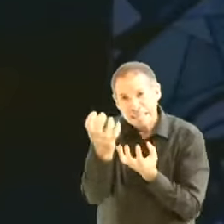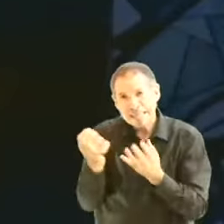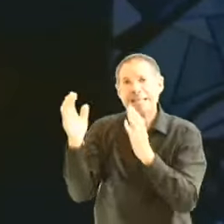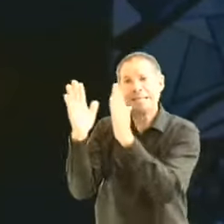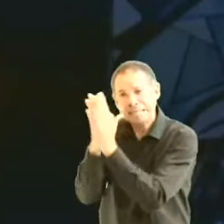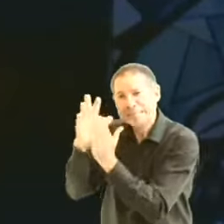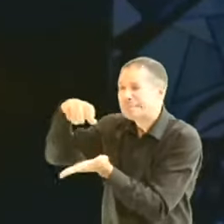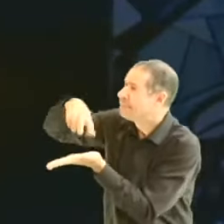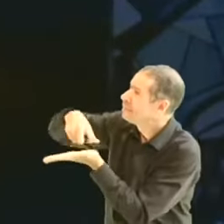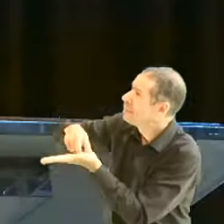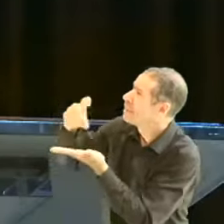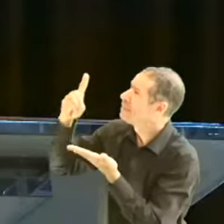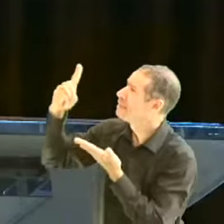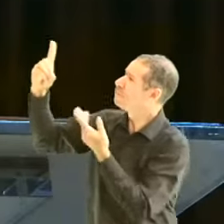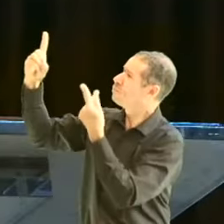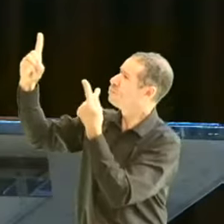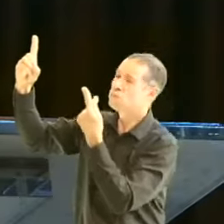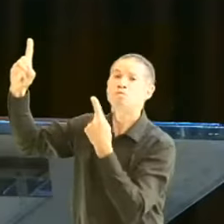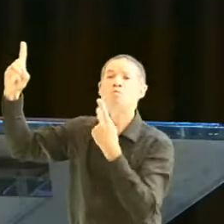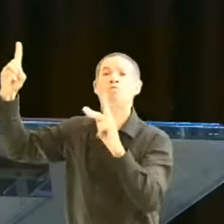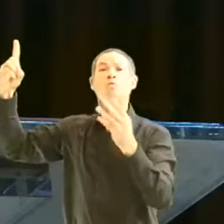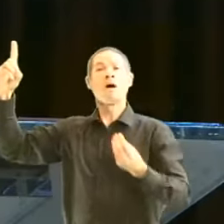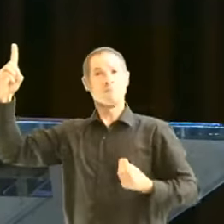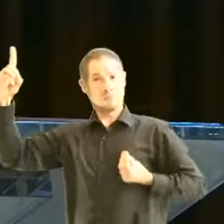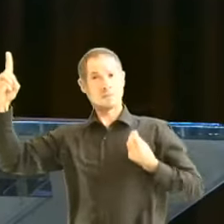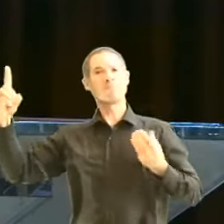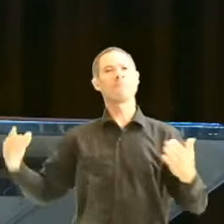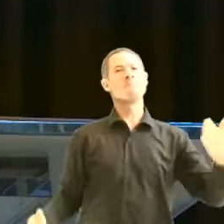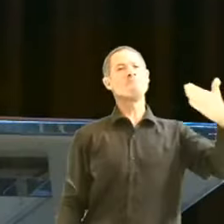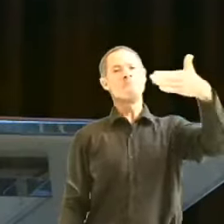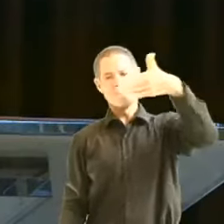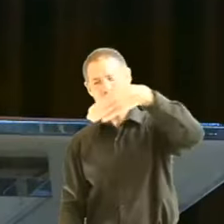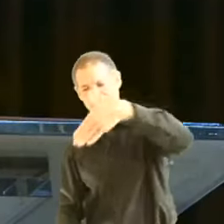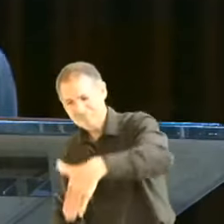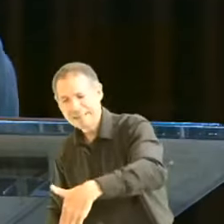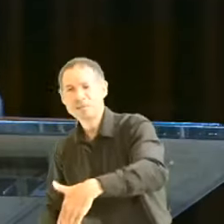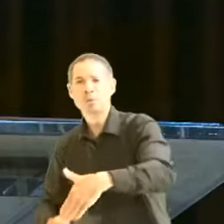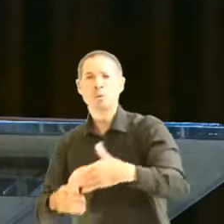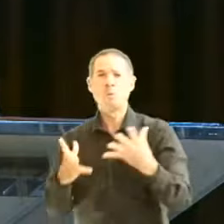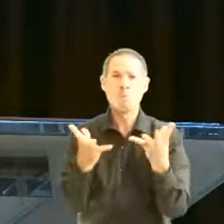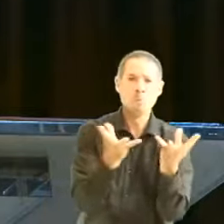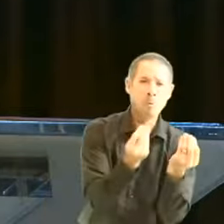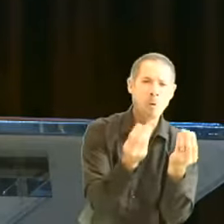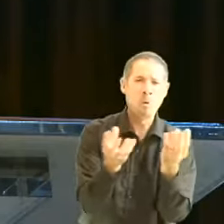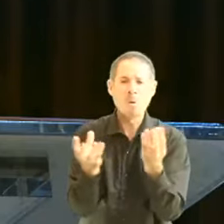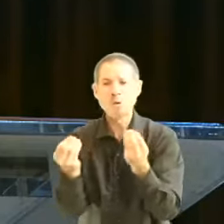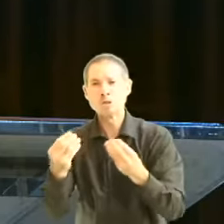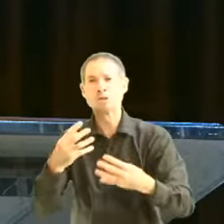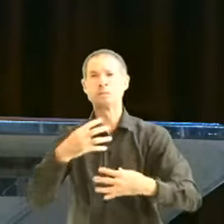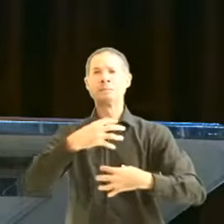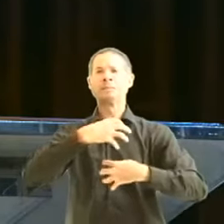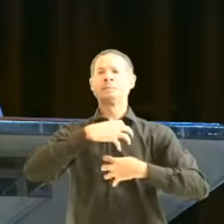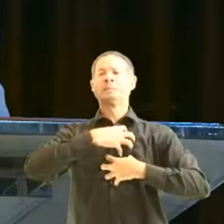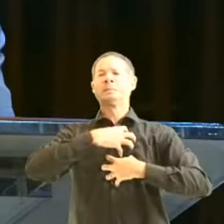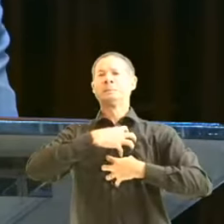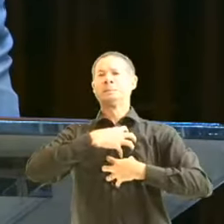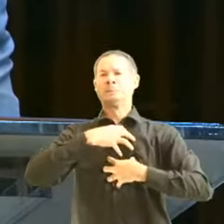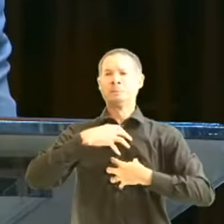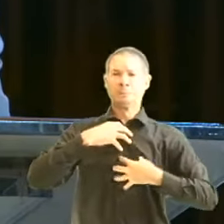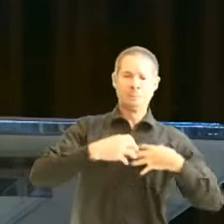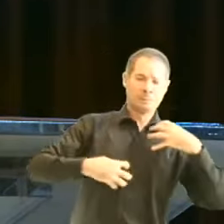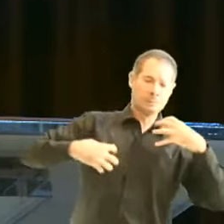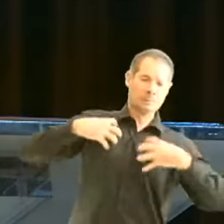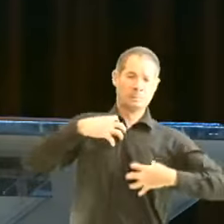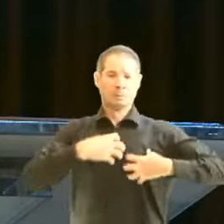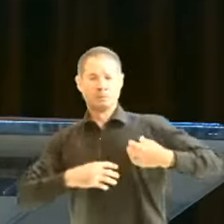vida. E talvez você tenha vindo aqui hoje trazendo um monte de sentimentos conturbados aí no